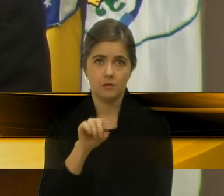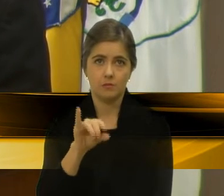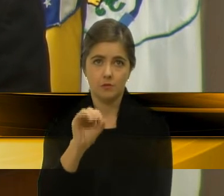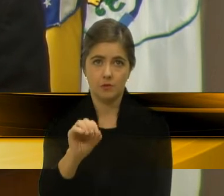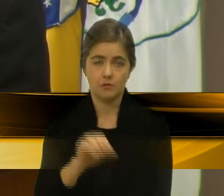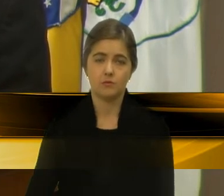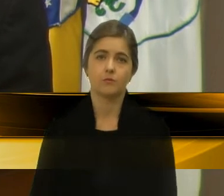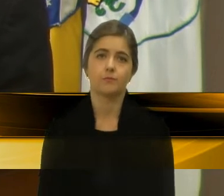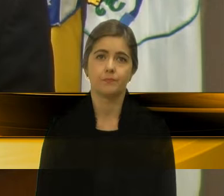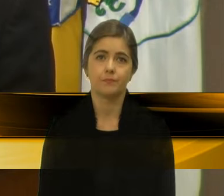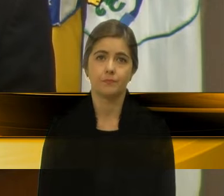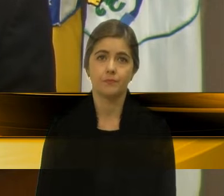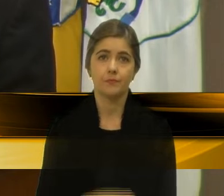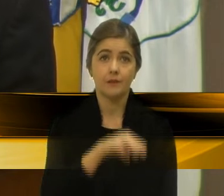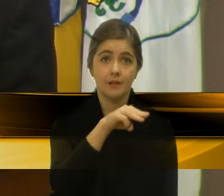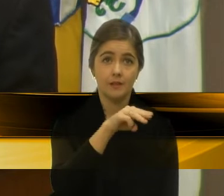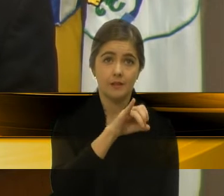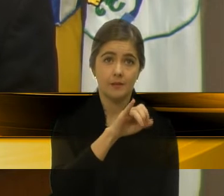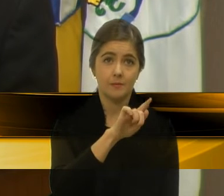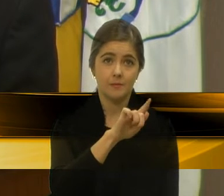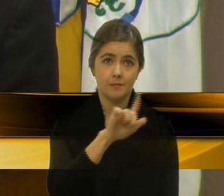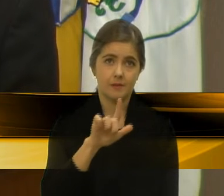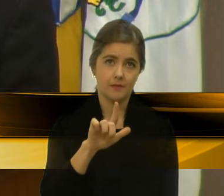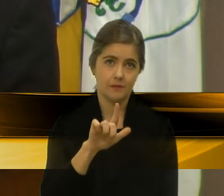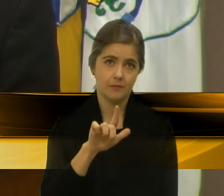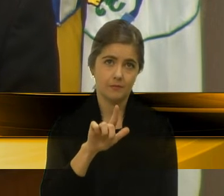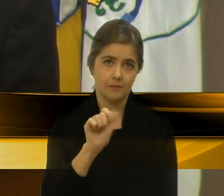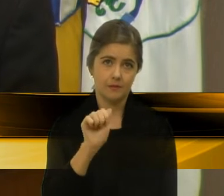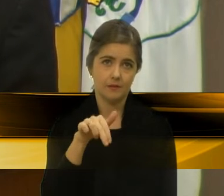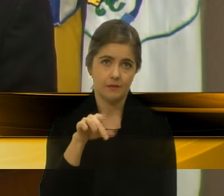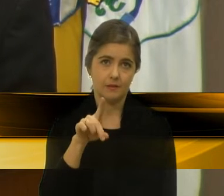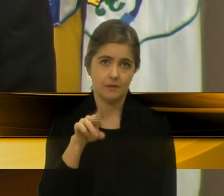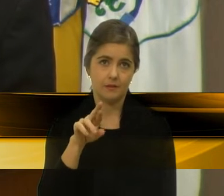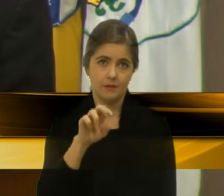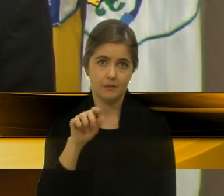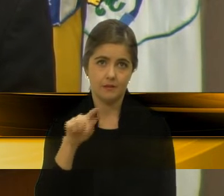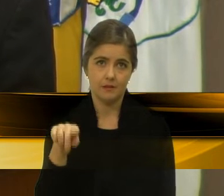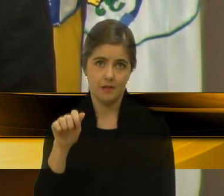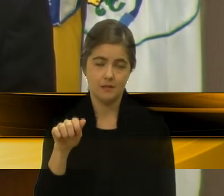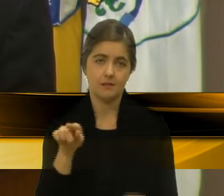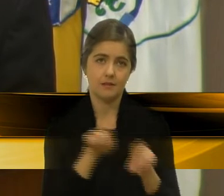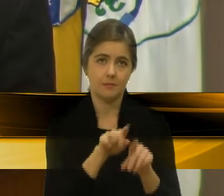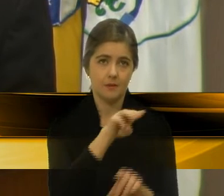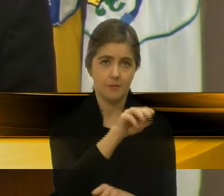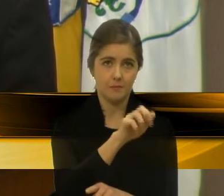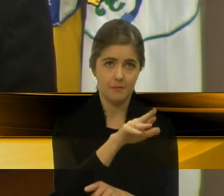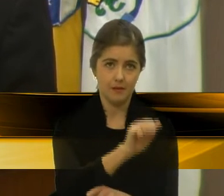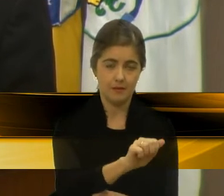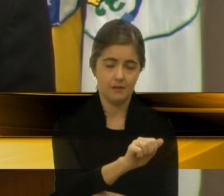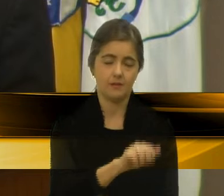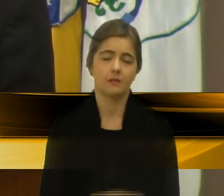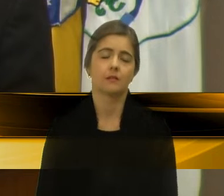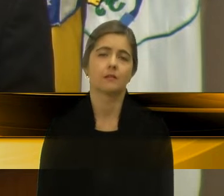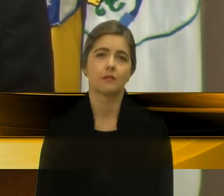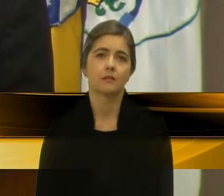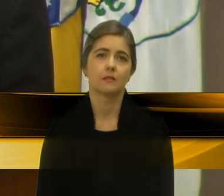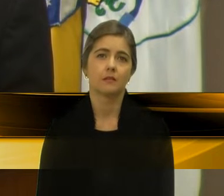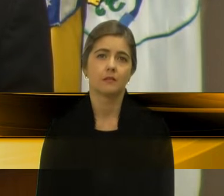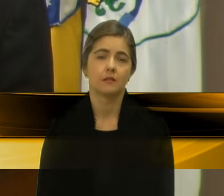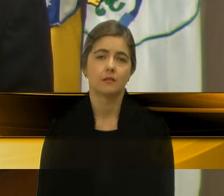Miguel Andreassa, ou Dom Ambrósio e Maria Andreassa, foi um religioso que